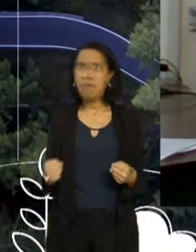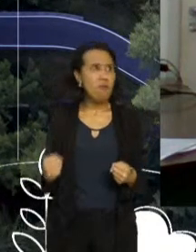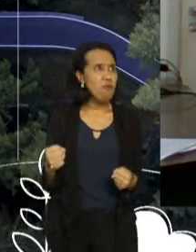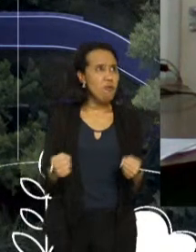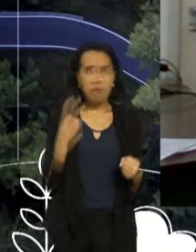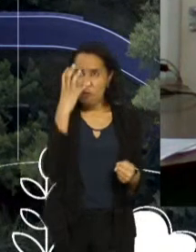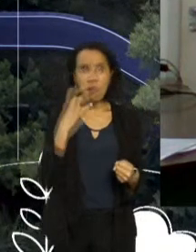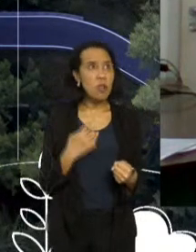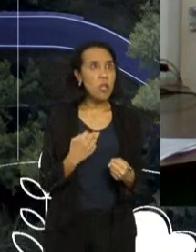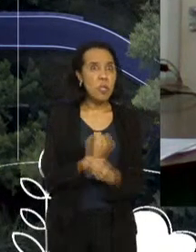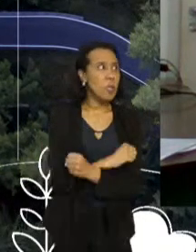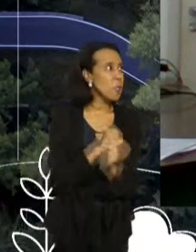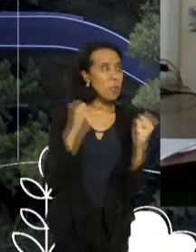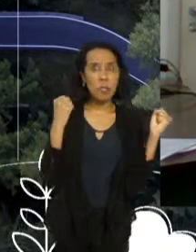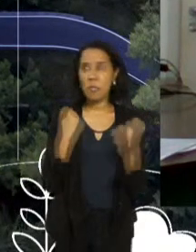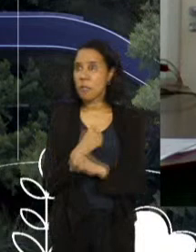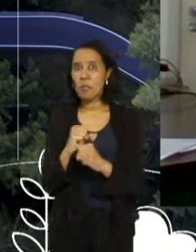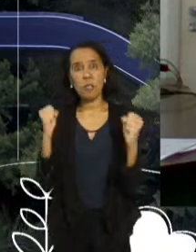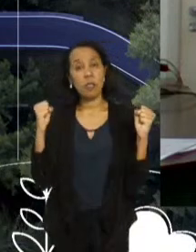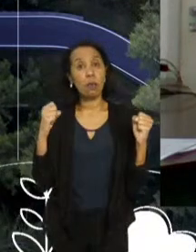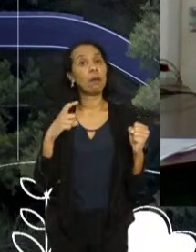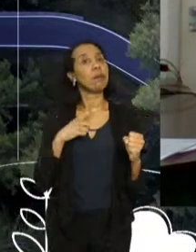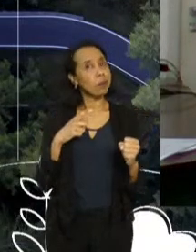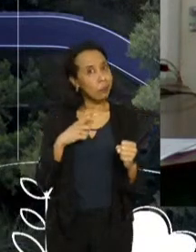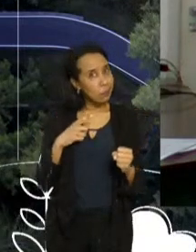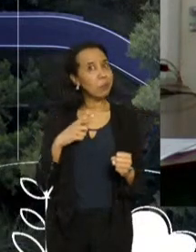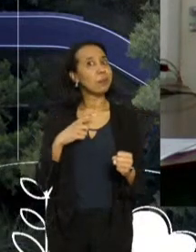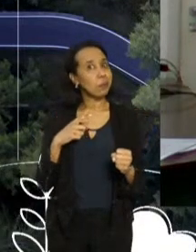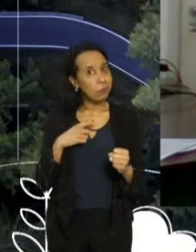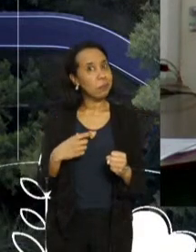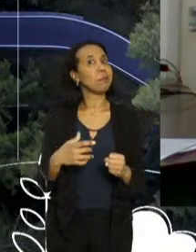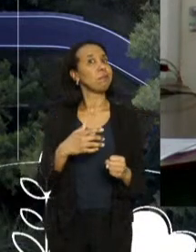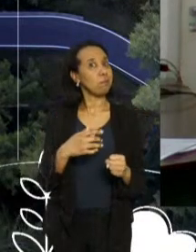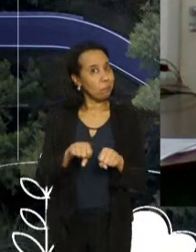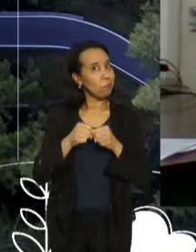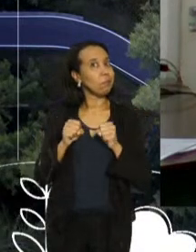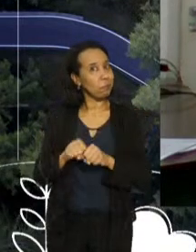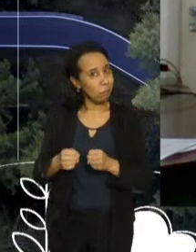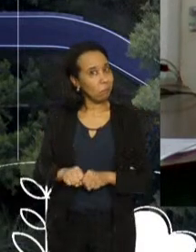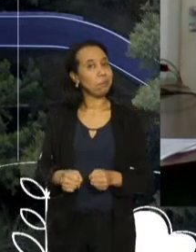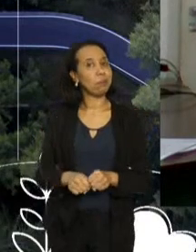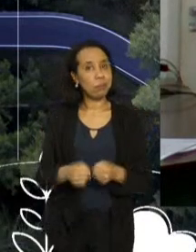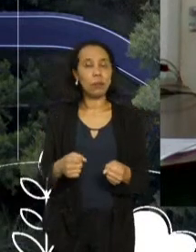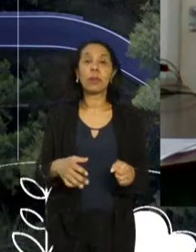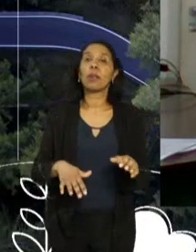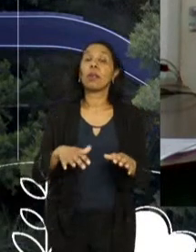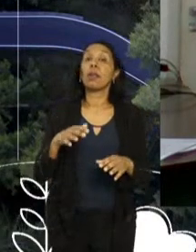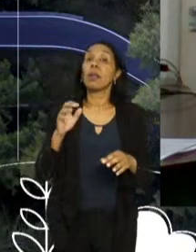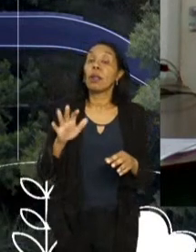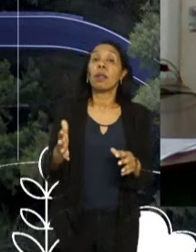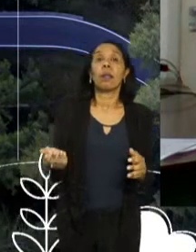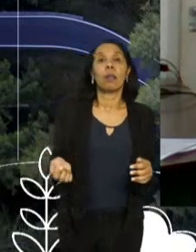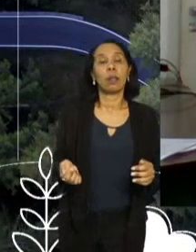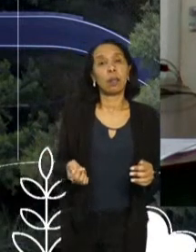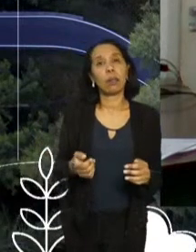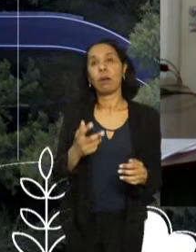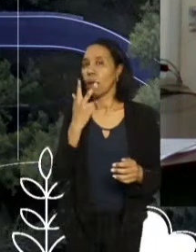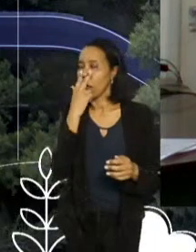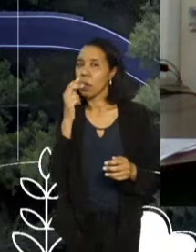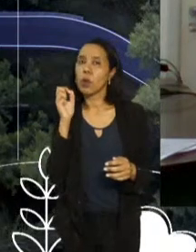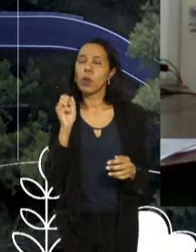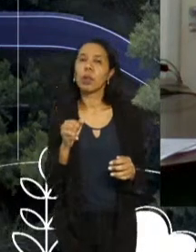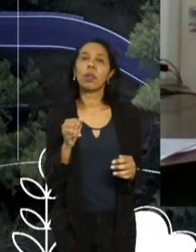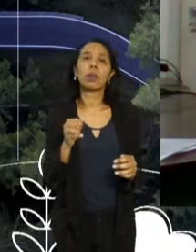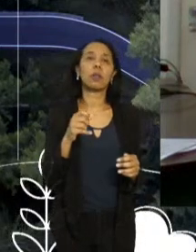que se controlar para não falar palavras duras para as pessoas que a gente nunca viu, nem tem motivo para isso. Então, eu acho